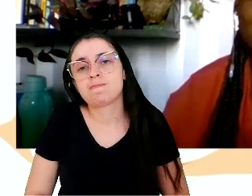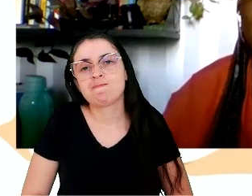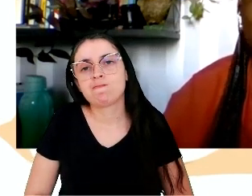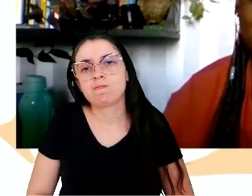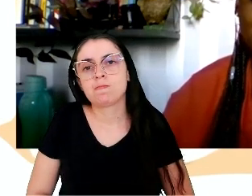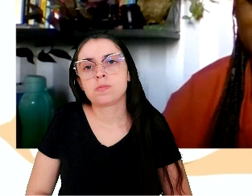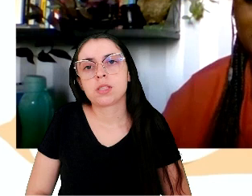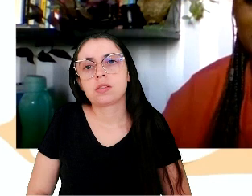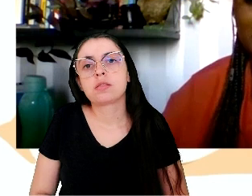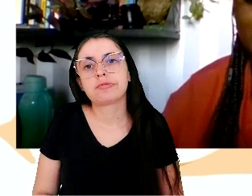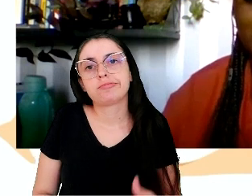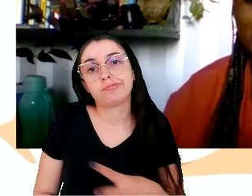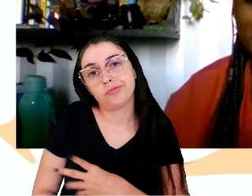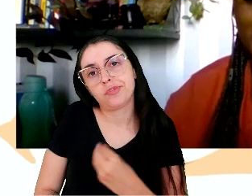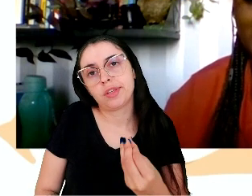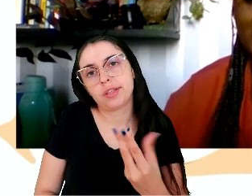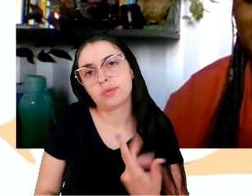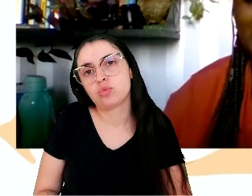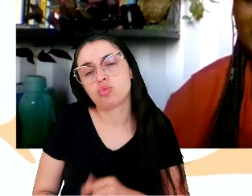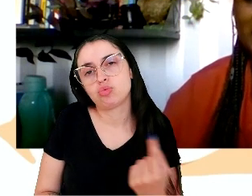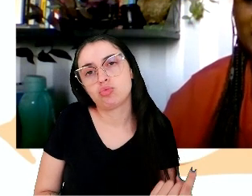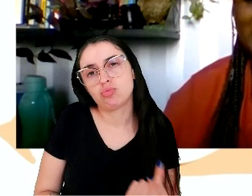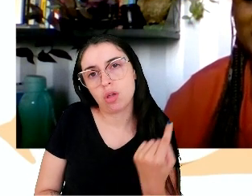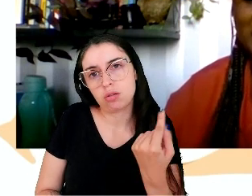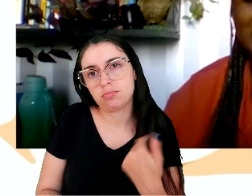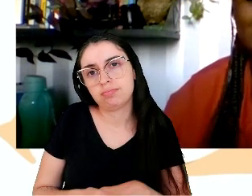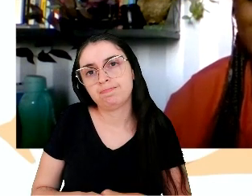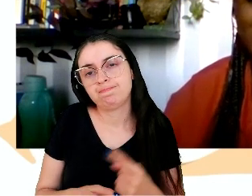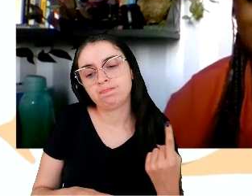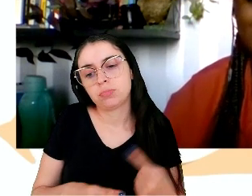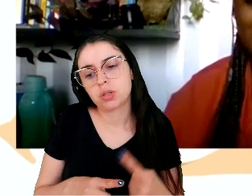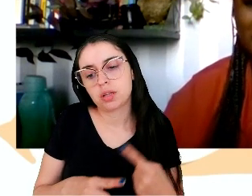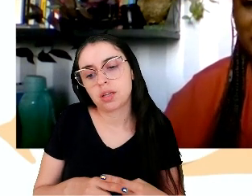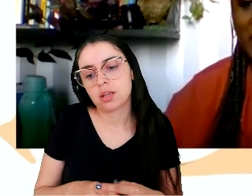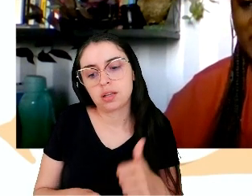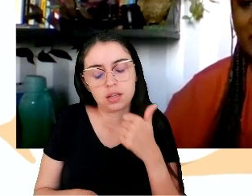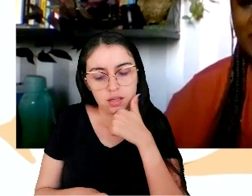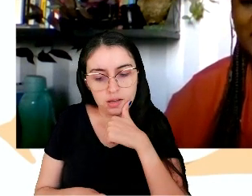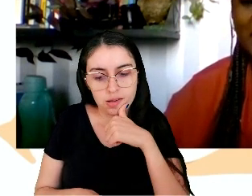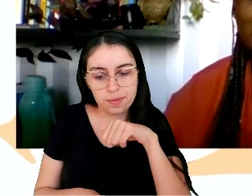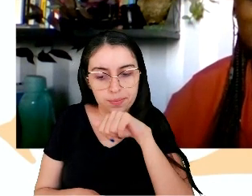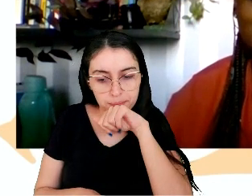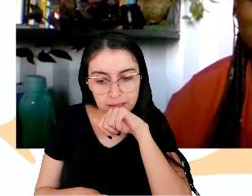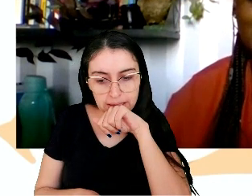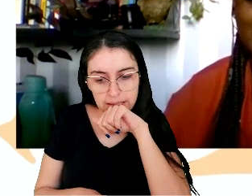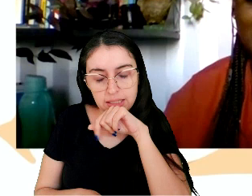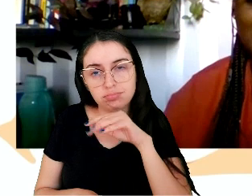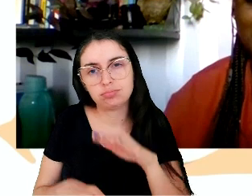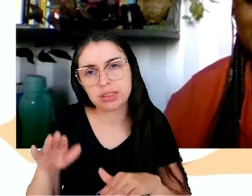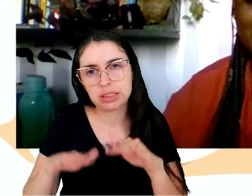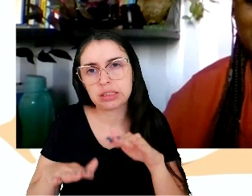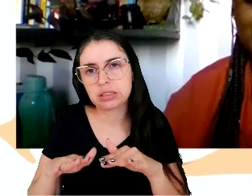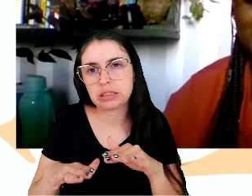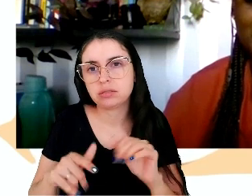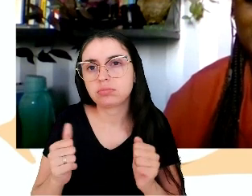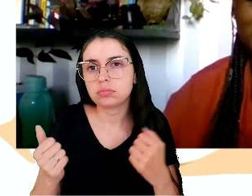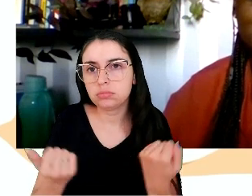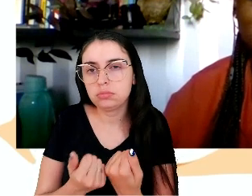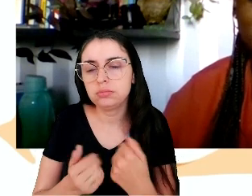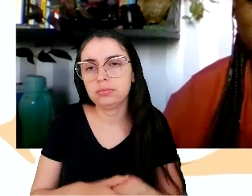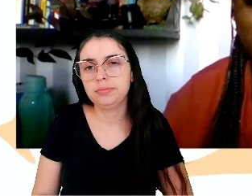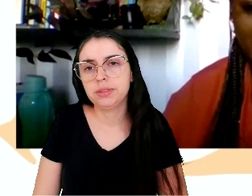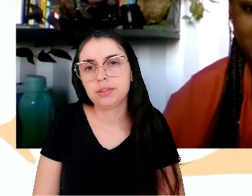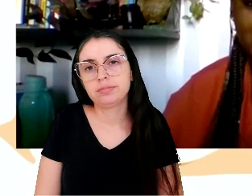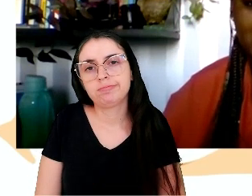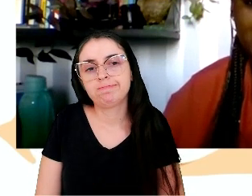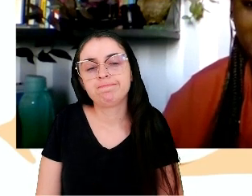deixando filhos órfãos, porque as mães às vezes parecem, né, que são o relógio da casa, e a